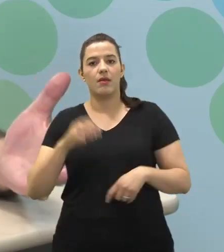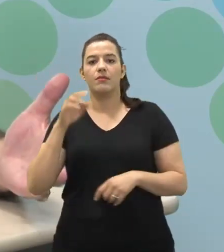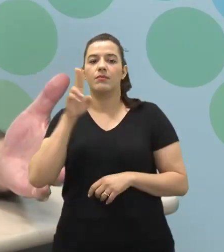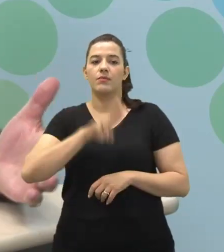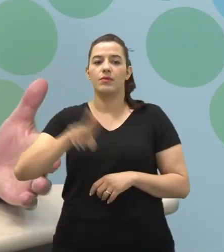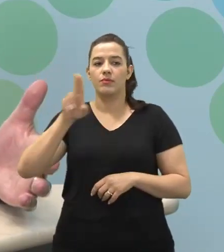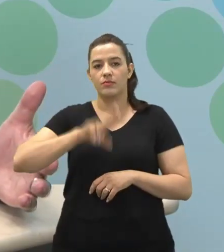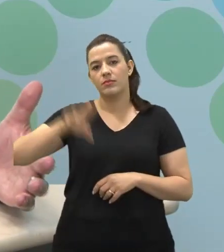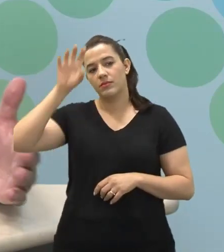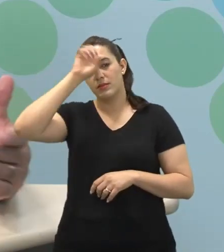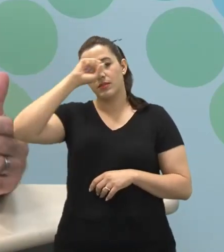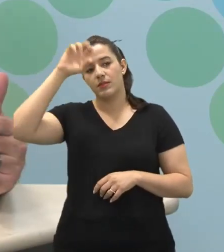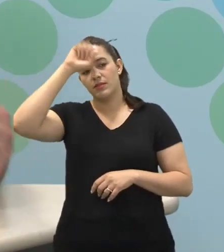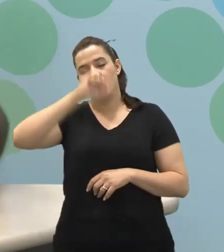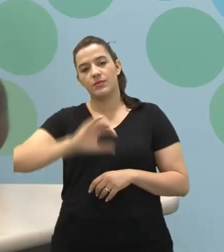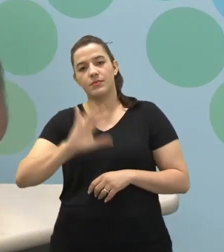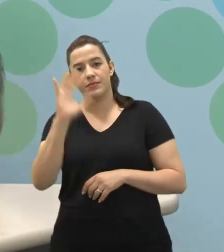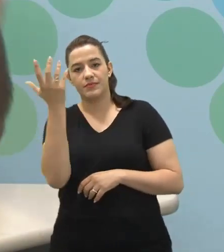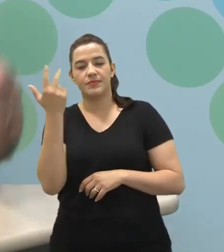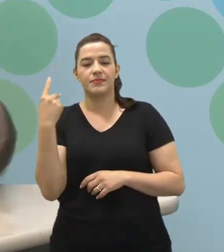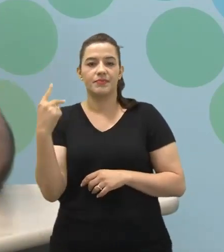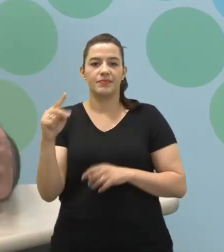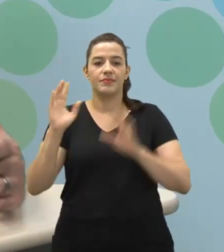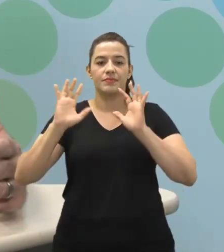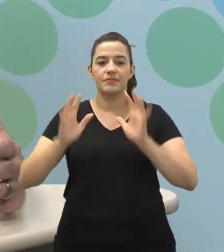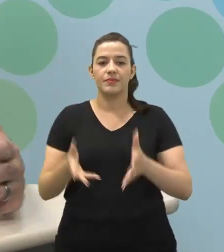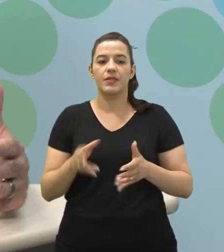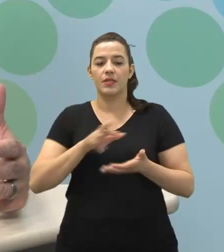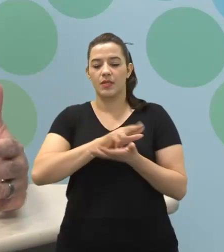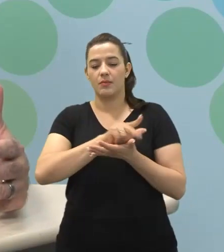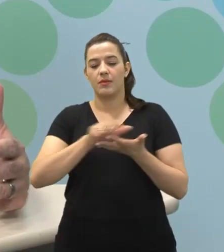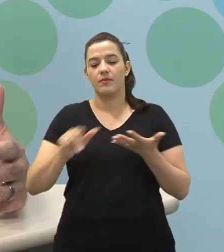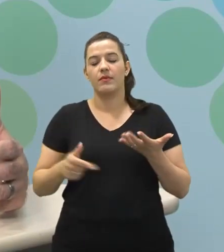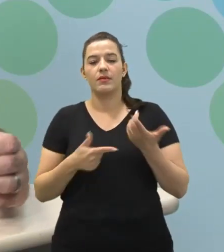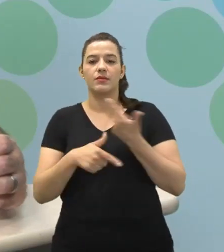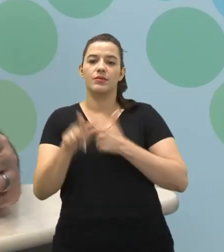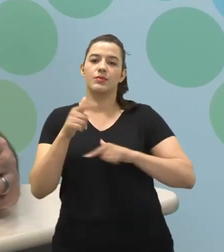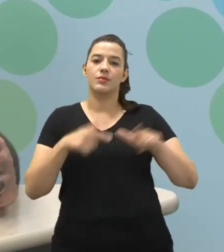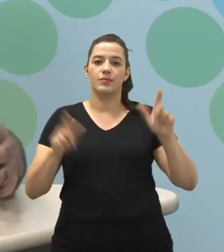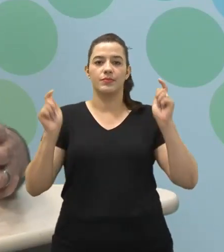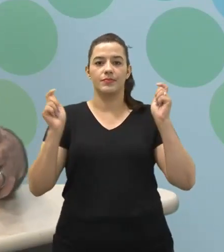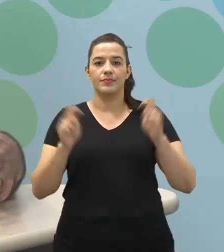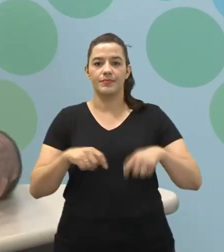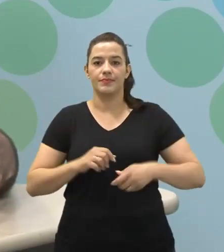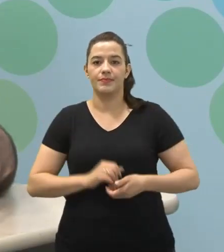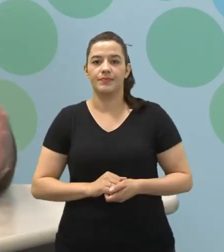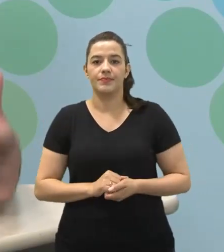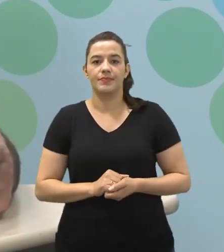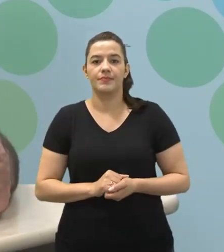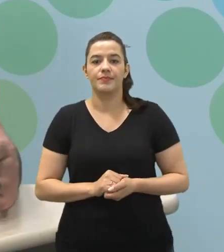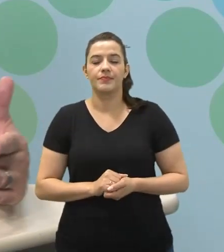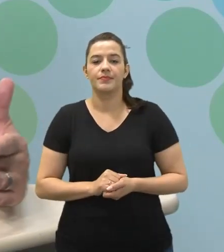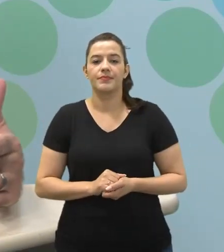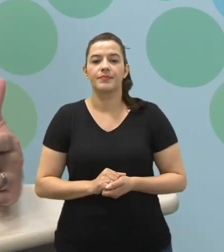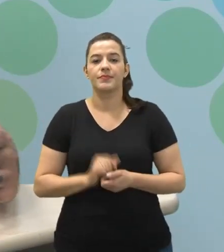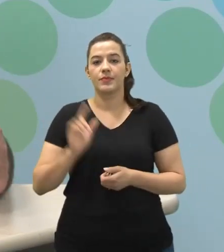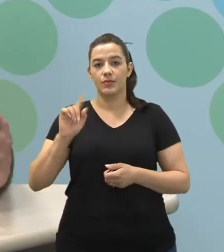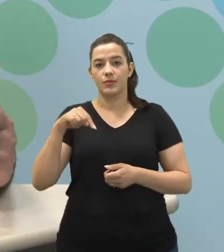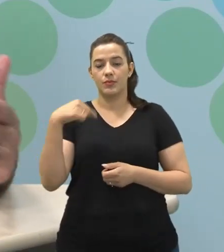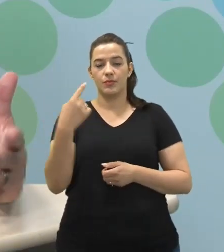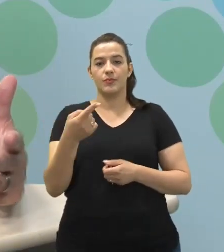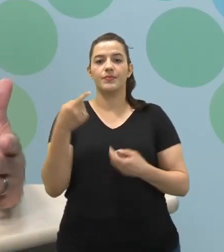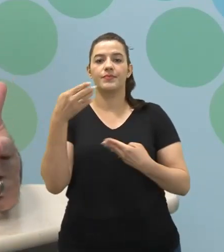conhecimento além daquela situação ou seja ela vai servir para várias outras situações né ah no próximo